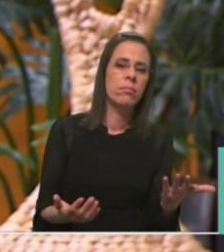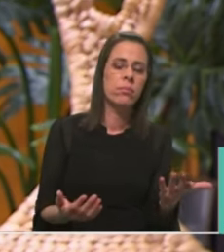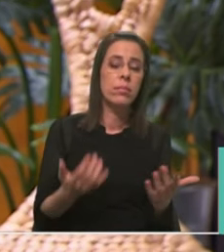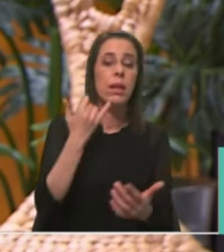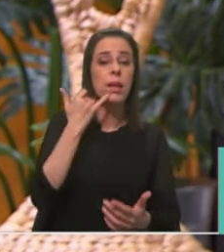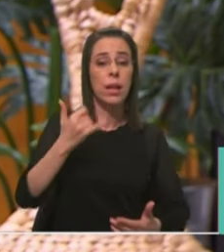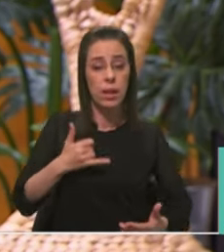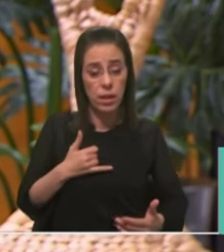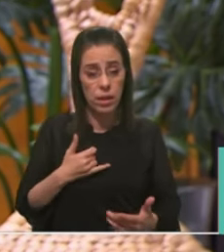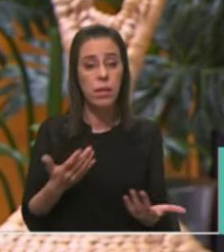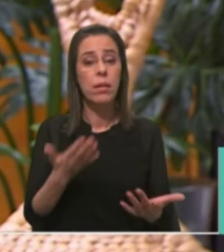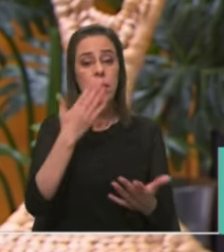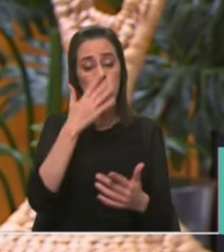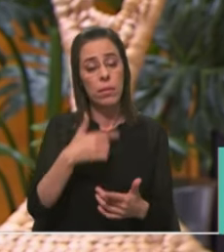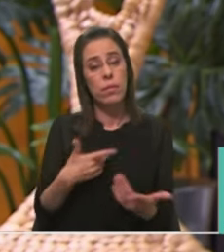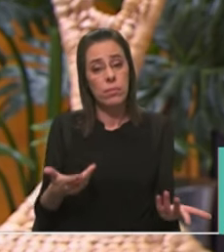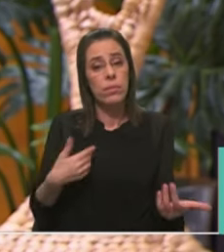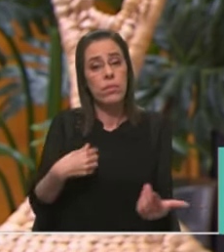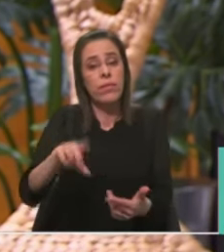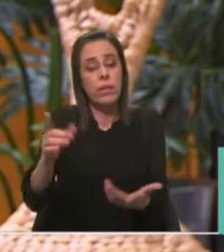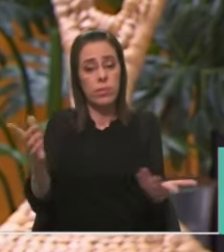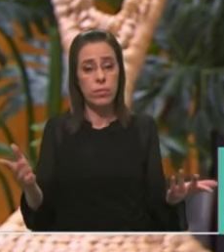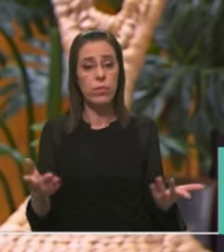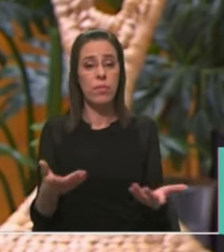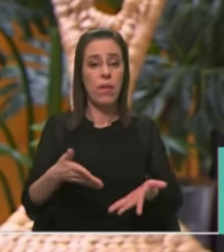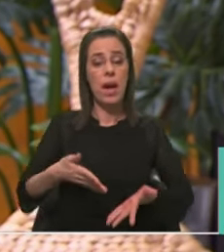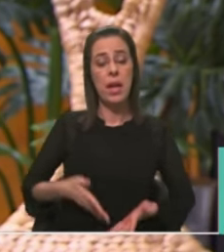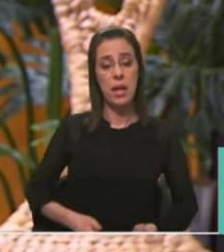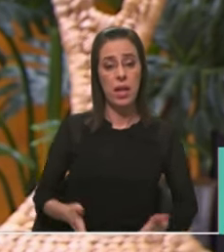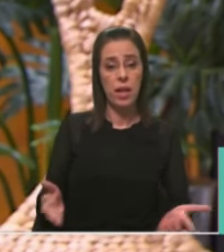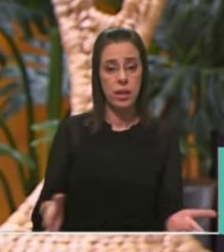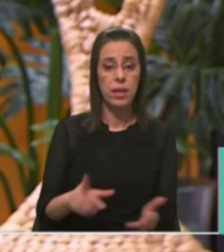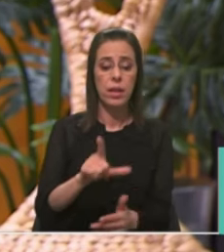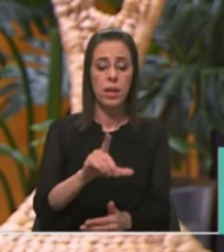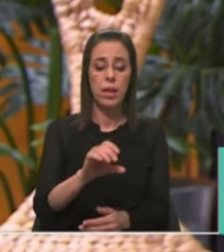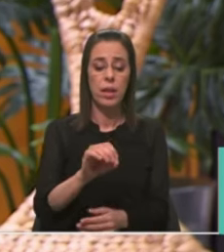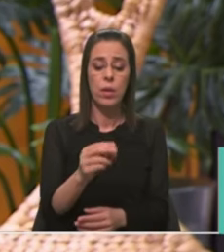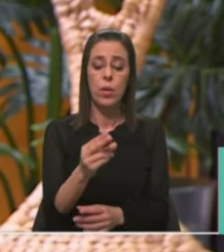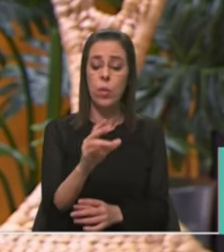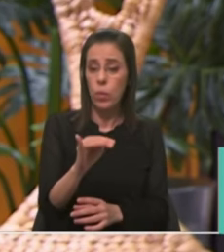liga para nós, olha, em princípio vamos, a criança vai nascer, a Luísa,